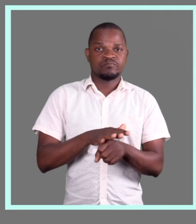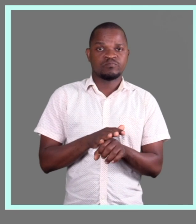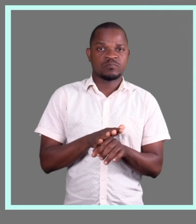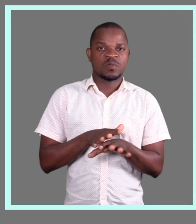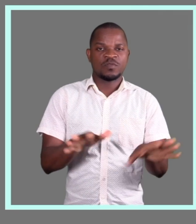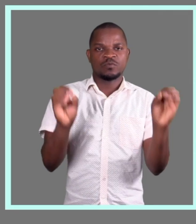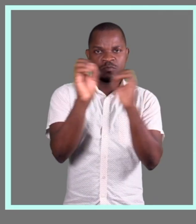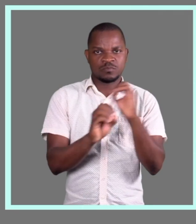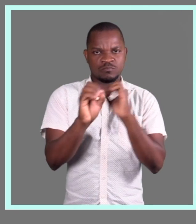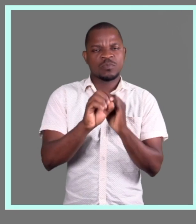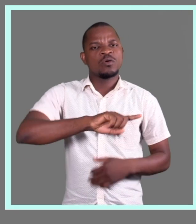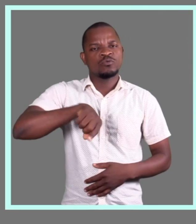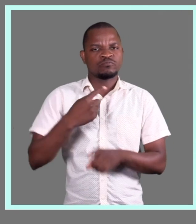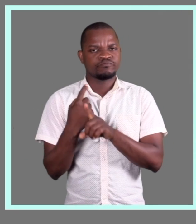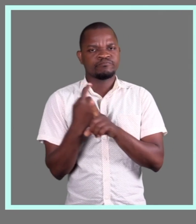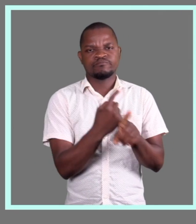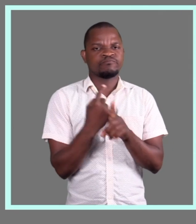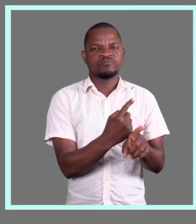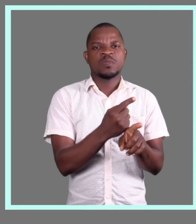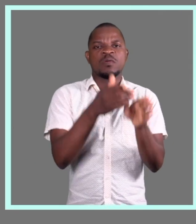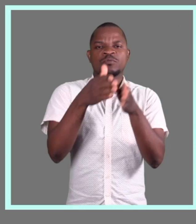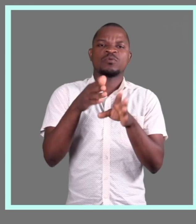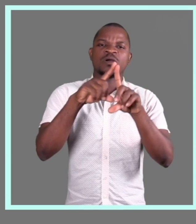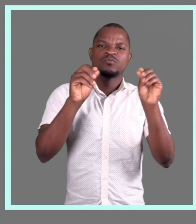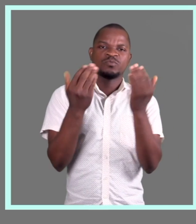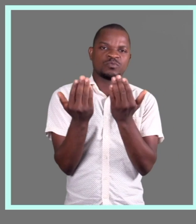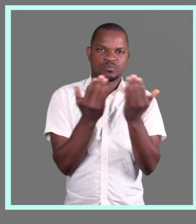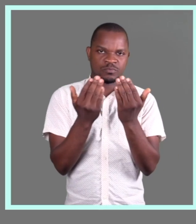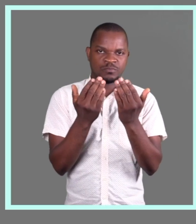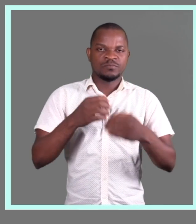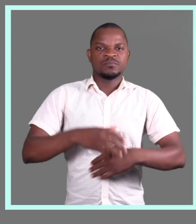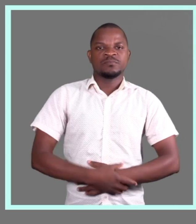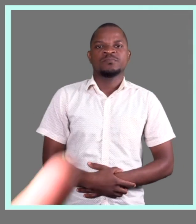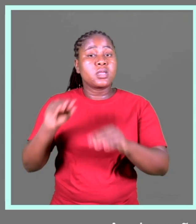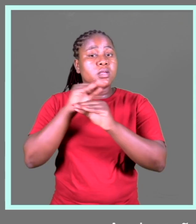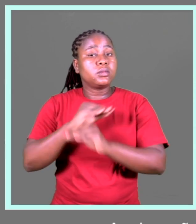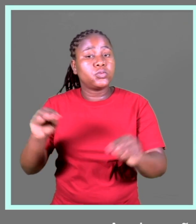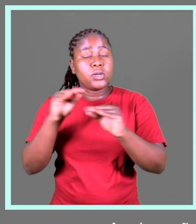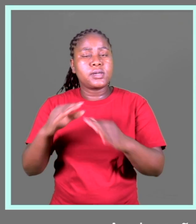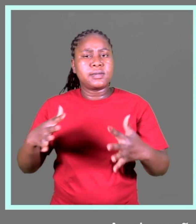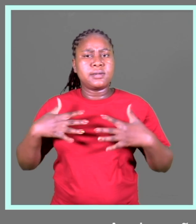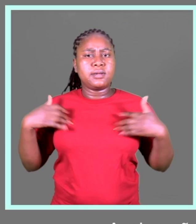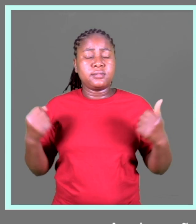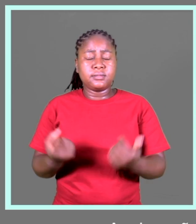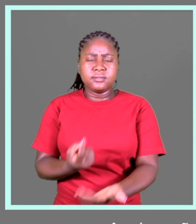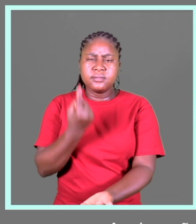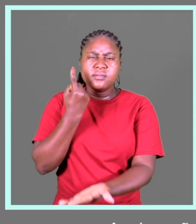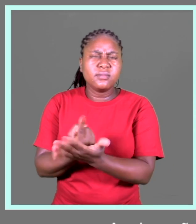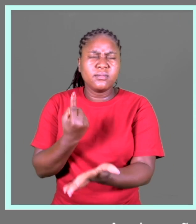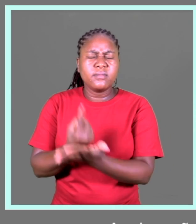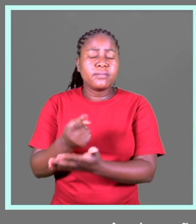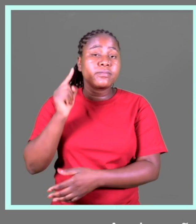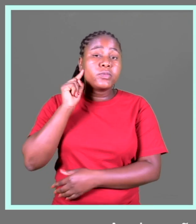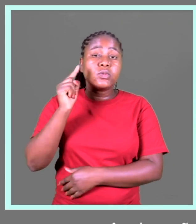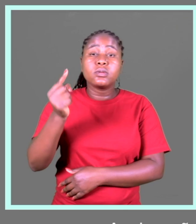princípio, antes da eclosão, também encaminhamos alguns beneficiários para a educação. A educação e a